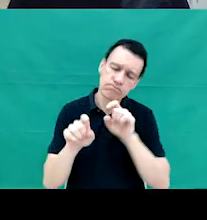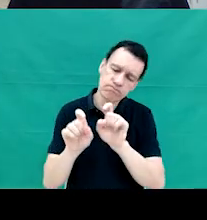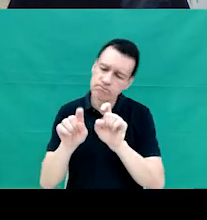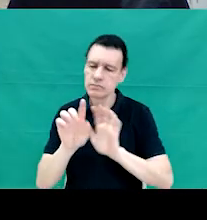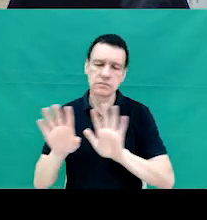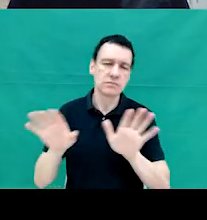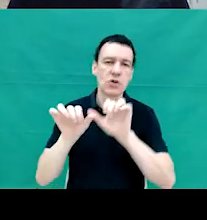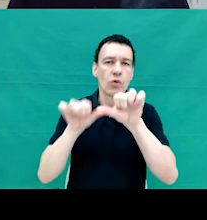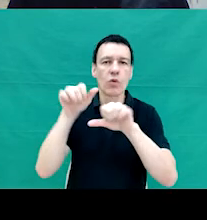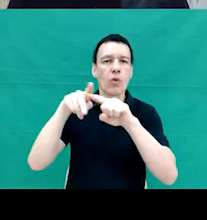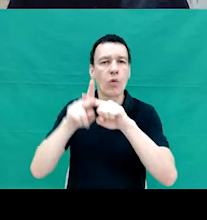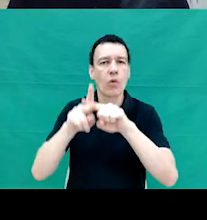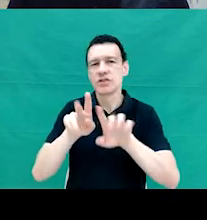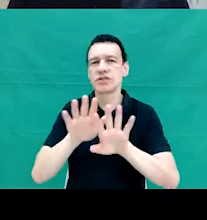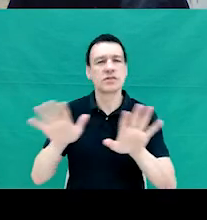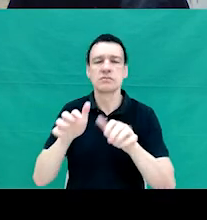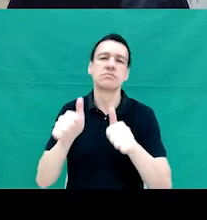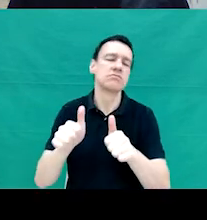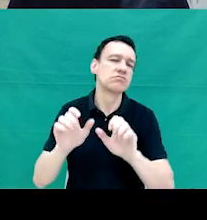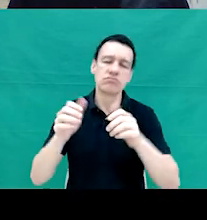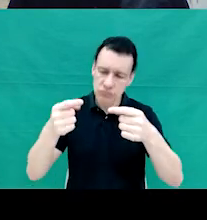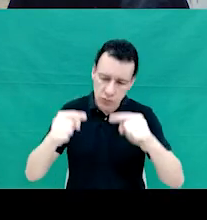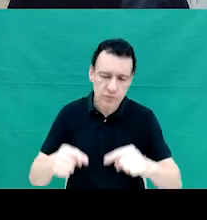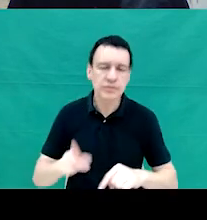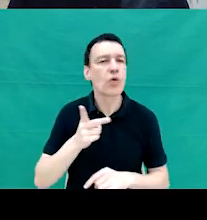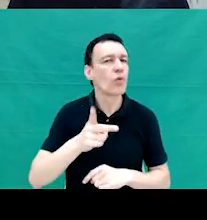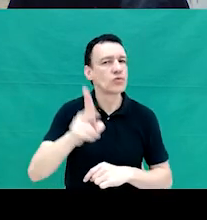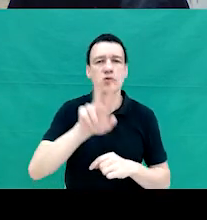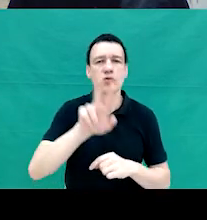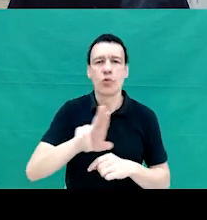traz falam exatamente desses pontos.